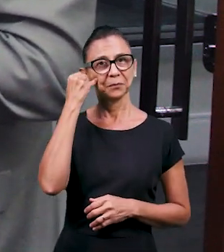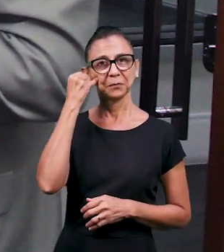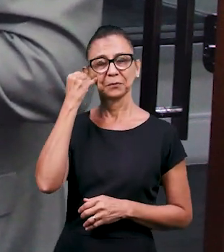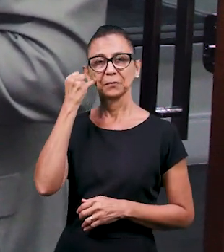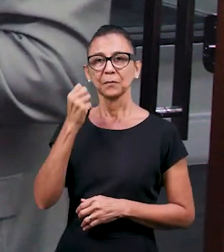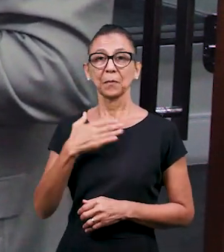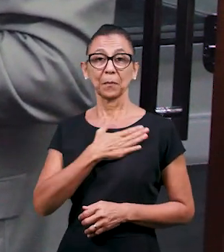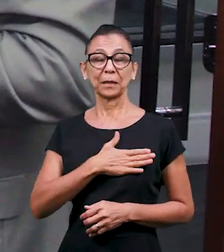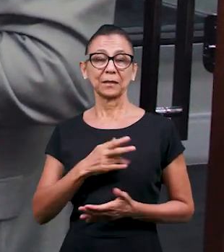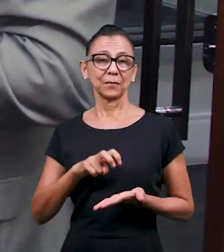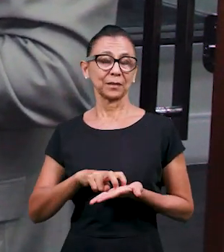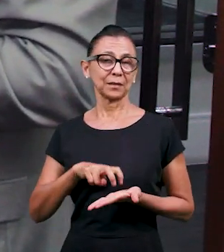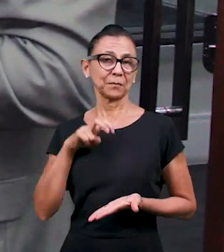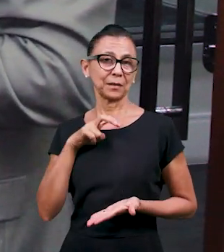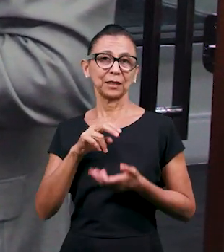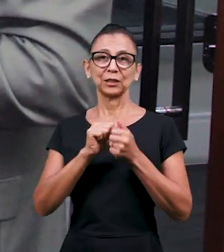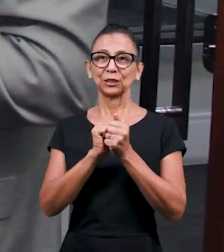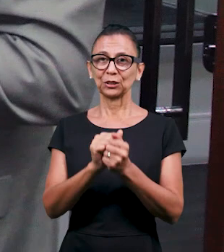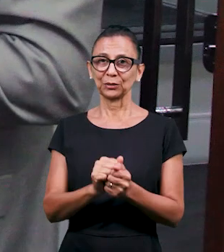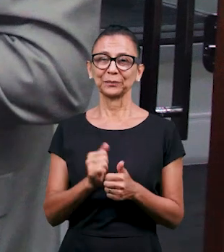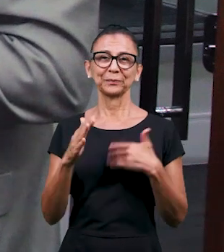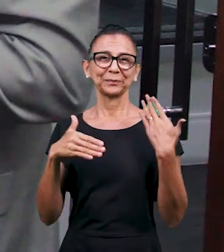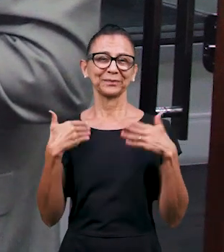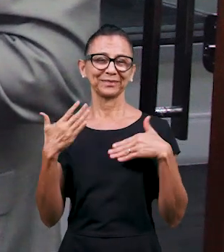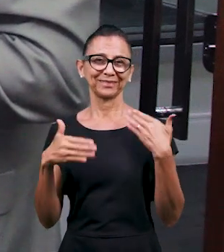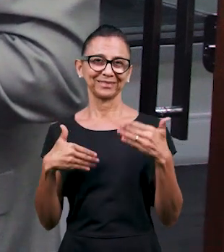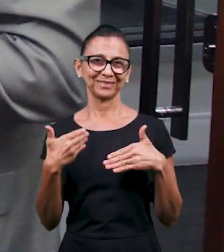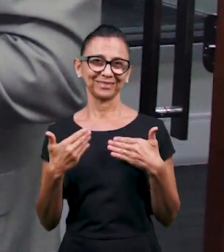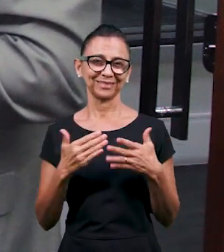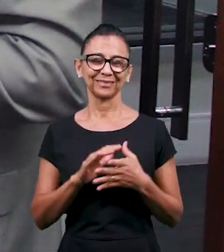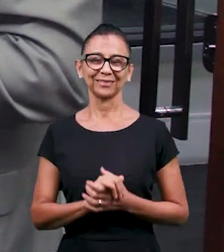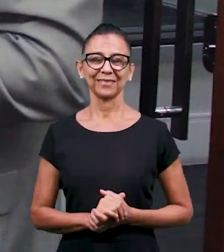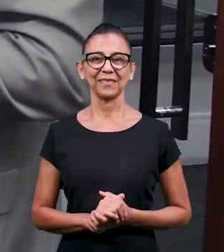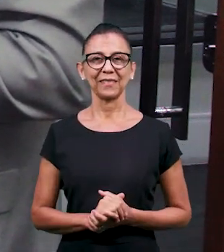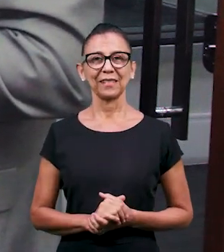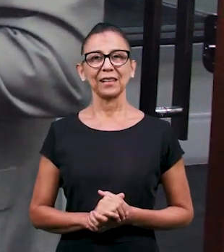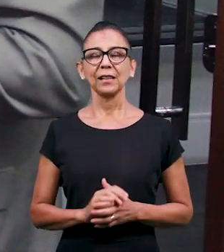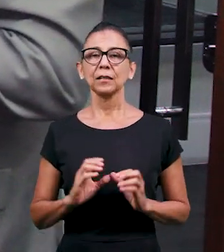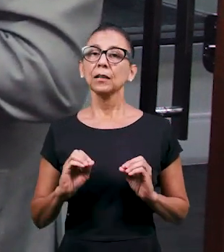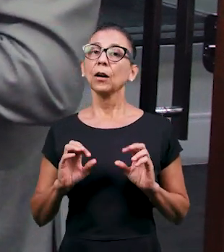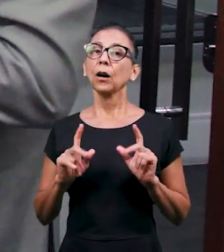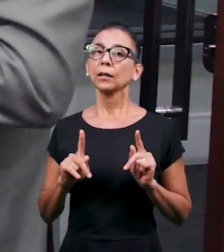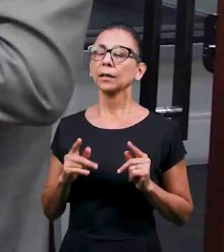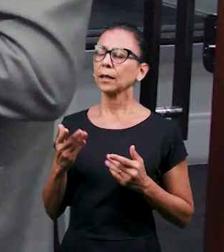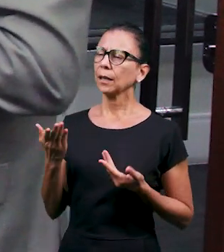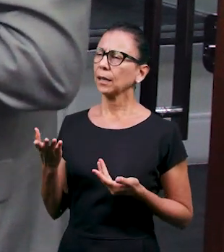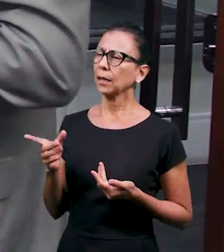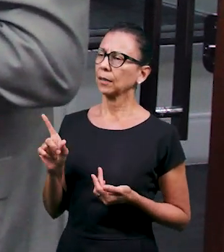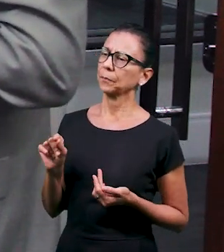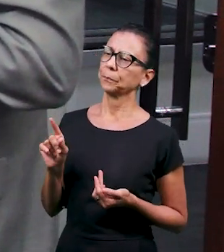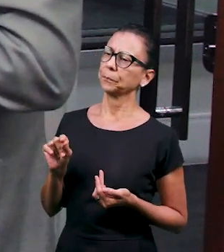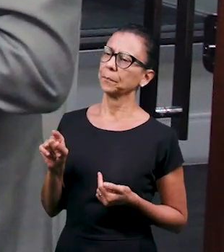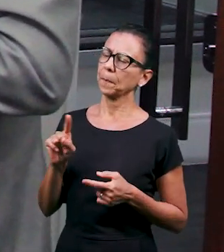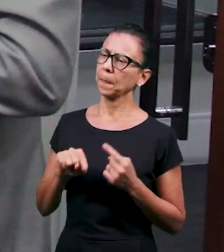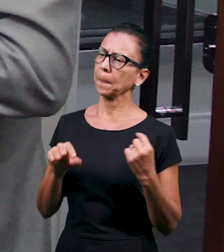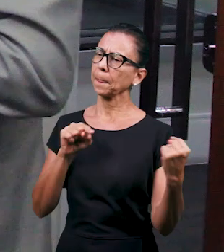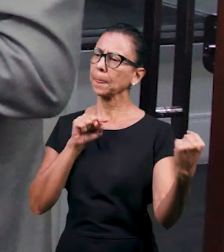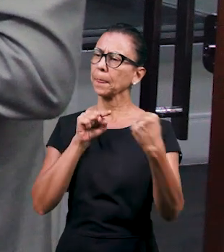nesta manhã, junto com os irmãos aqui, uma grande alegria. Muito bem, Elaine, o